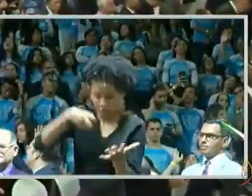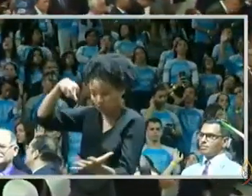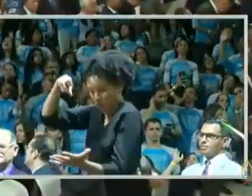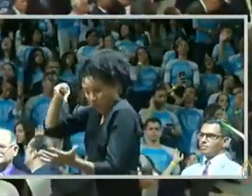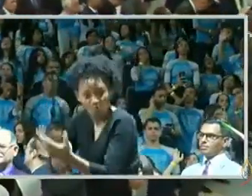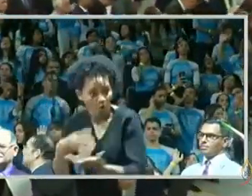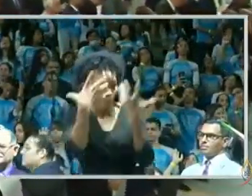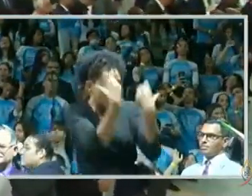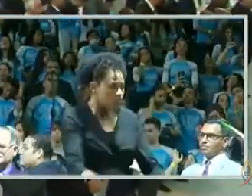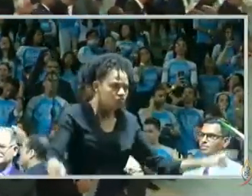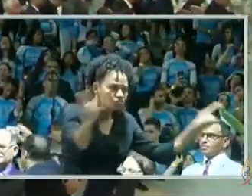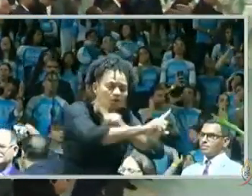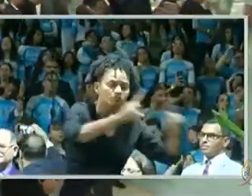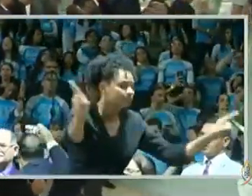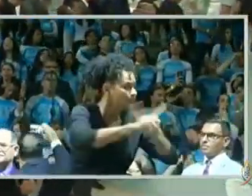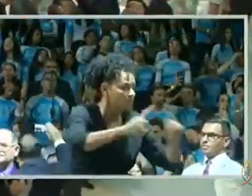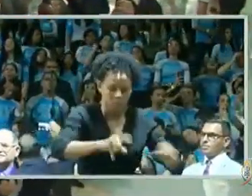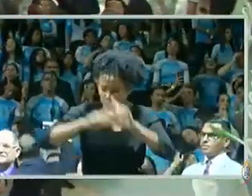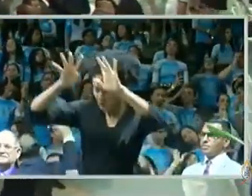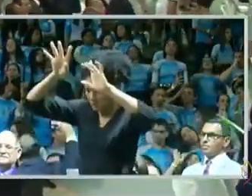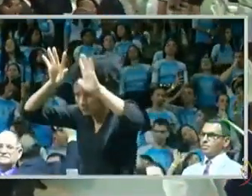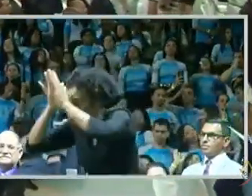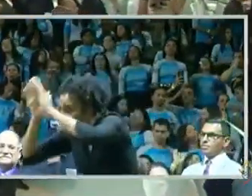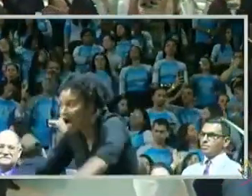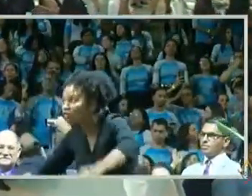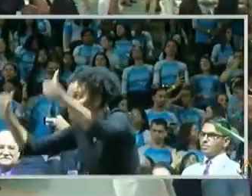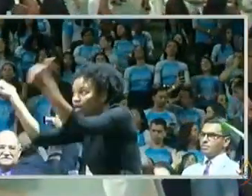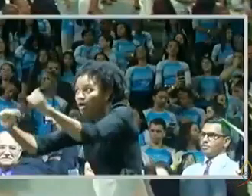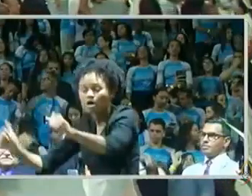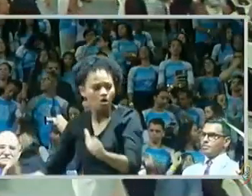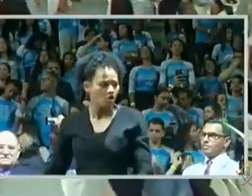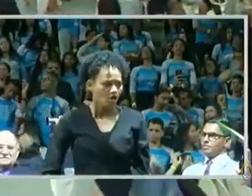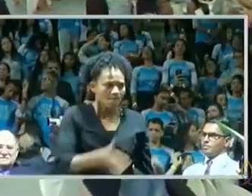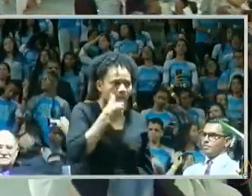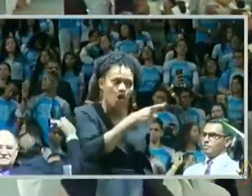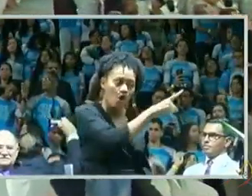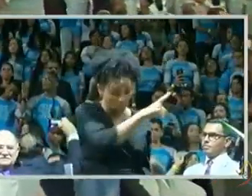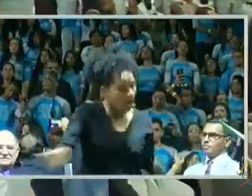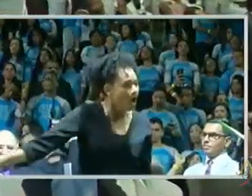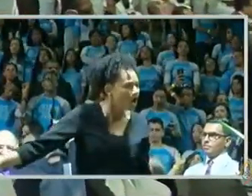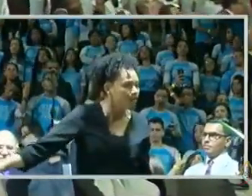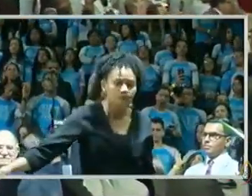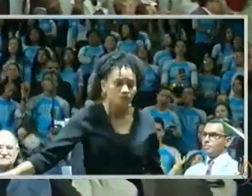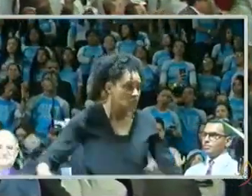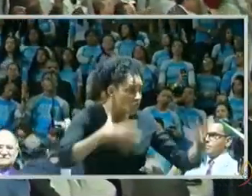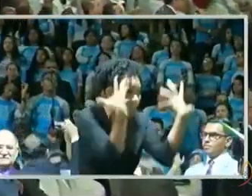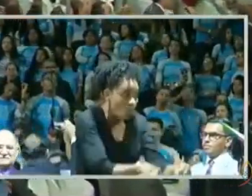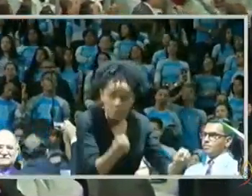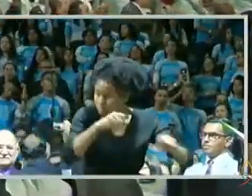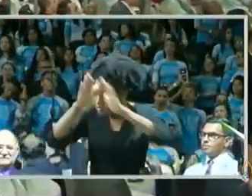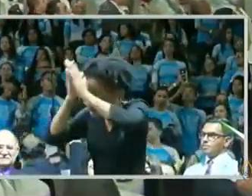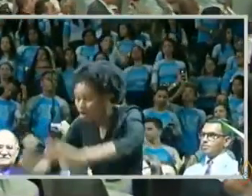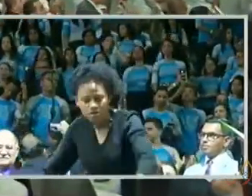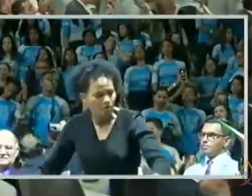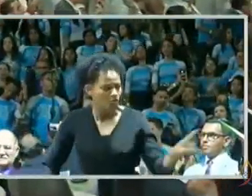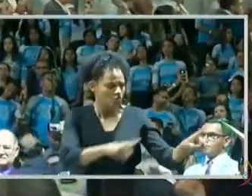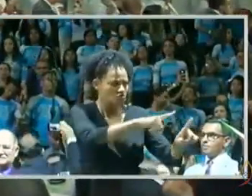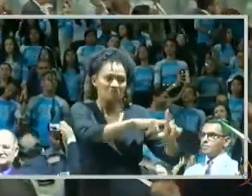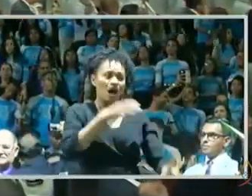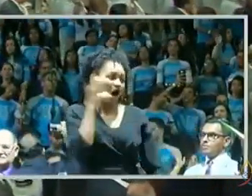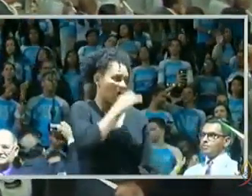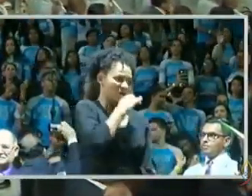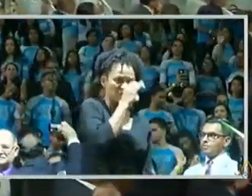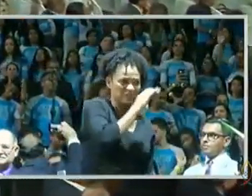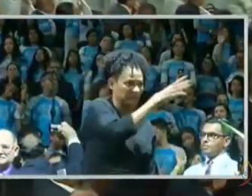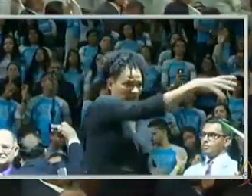a prostrar-se em terra e adorar a imagem que fiz, será melhor para vocês. Mas se não adorarem, serão